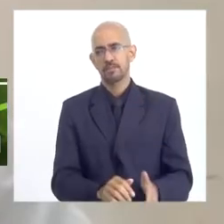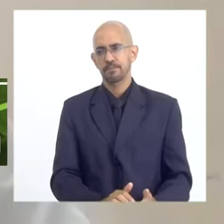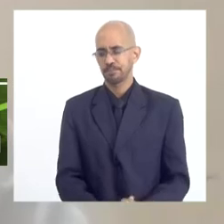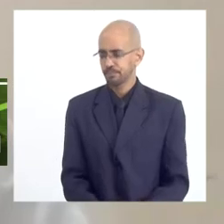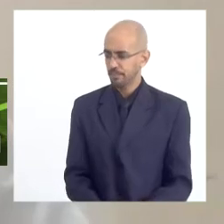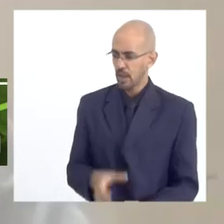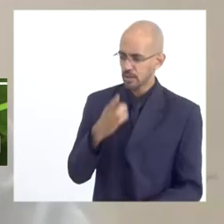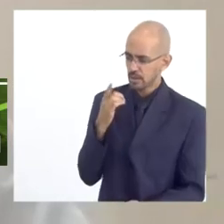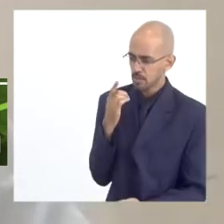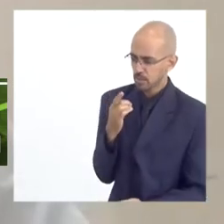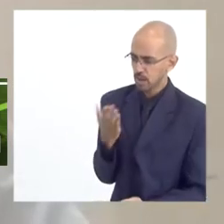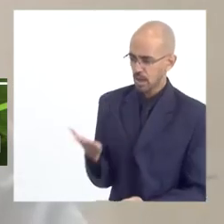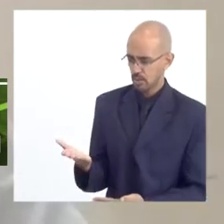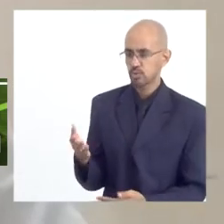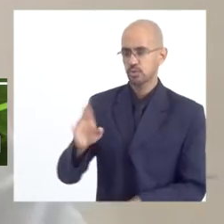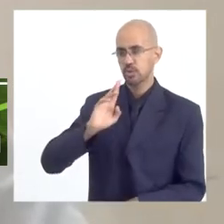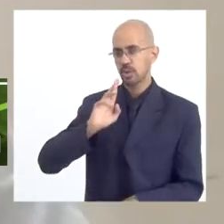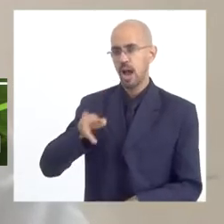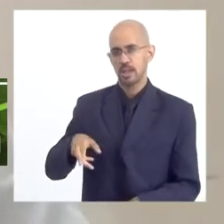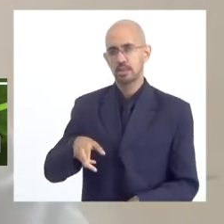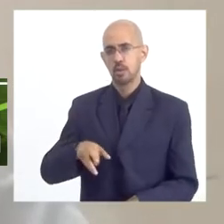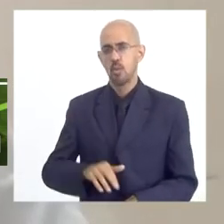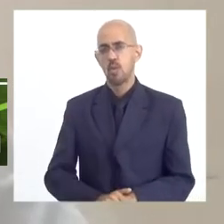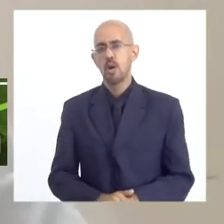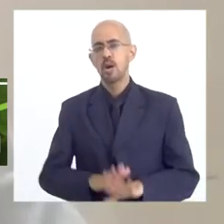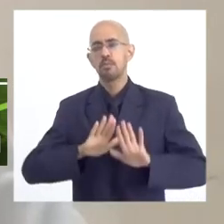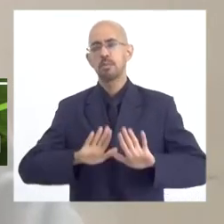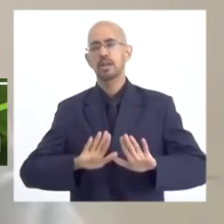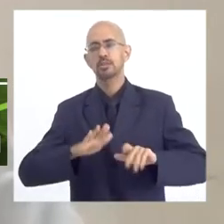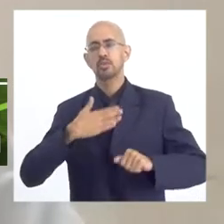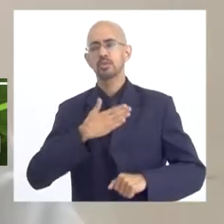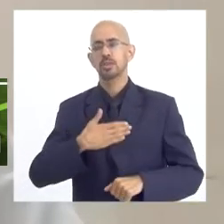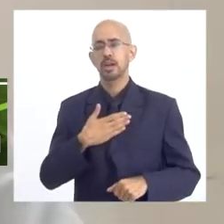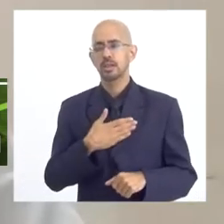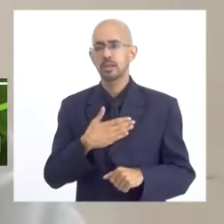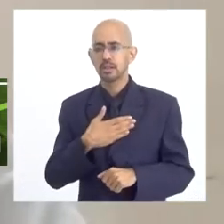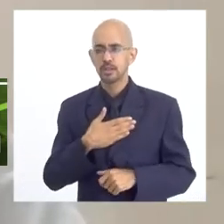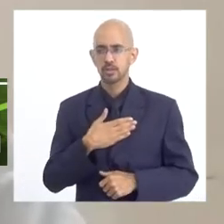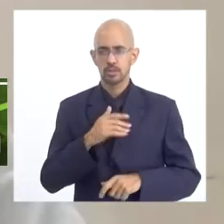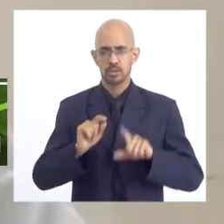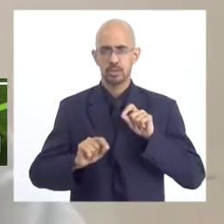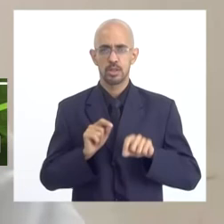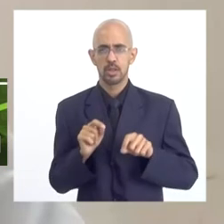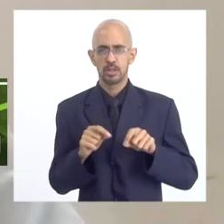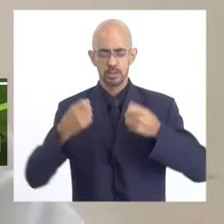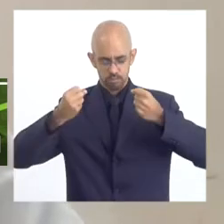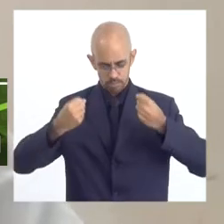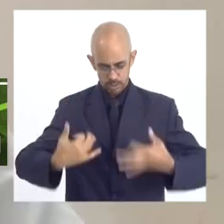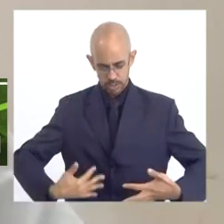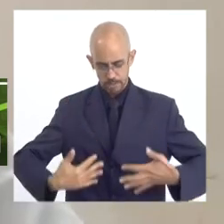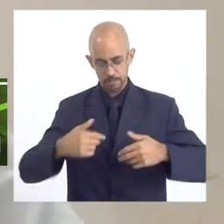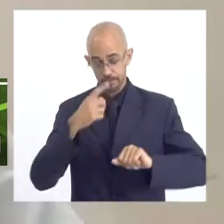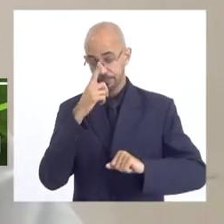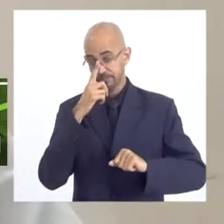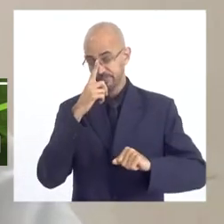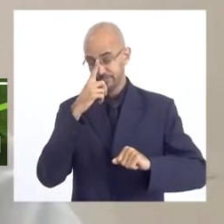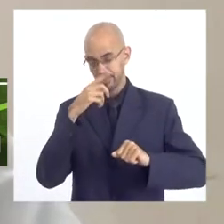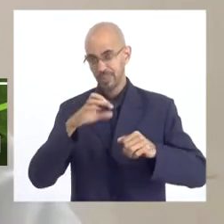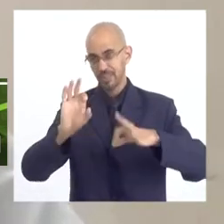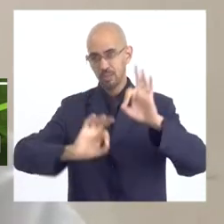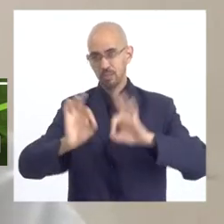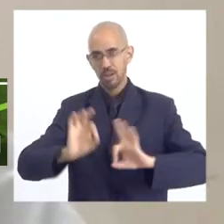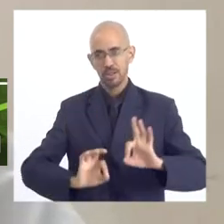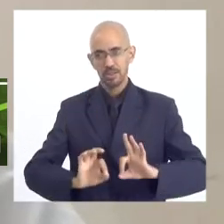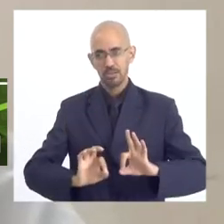Deputado, o senhor tem razão em relação a isso, mas eu gostaria apenas de frisar que as premissas de planejamento não